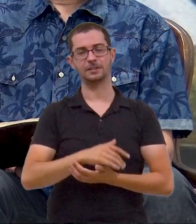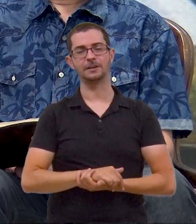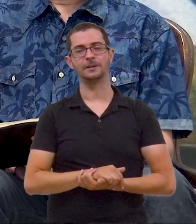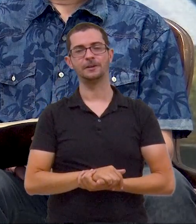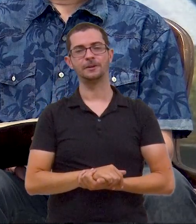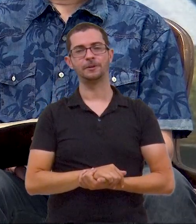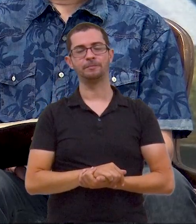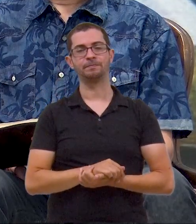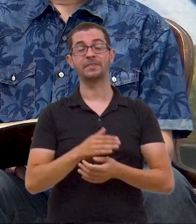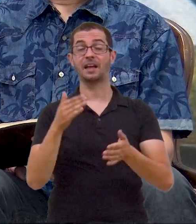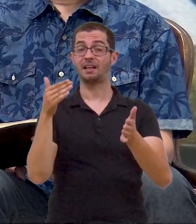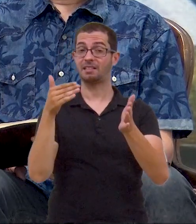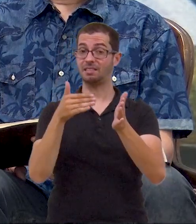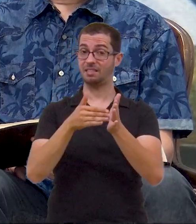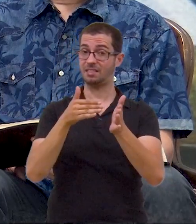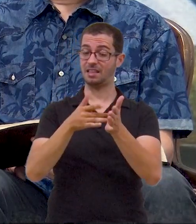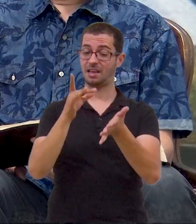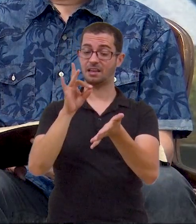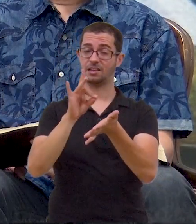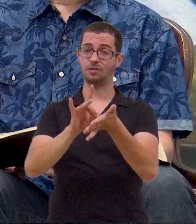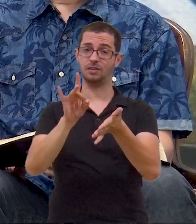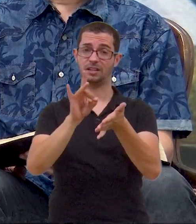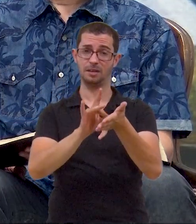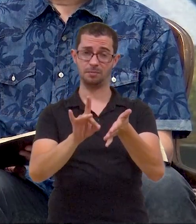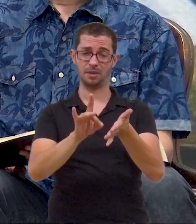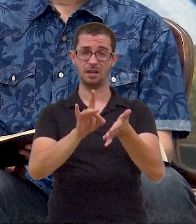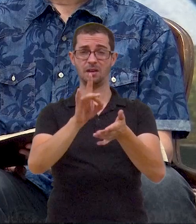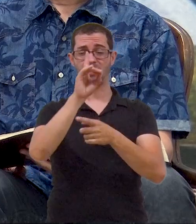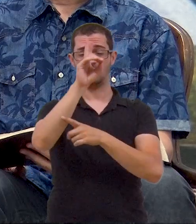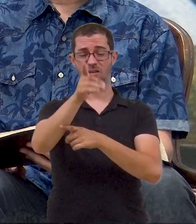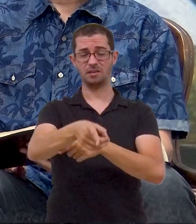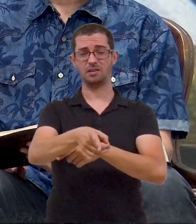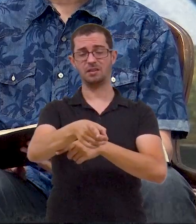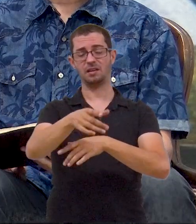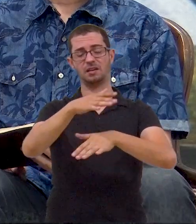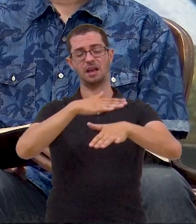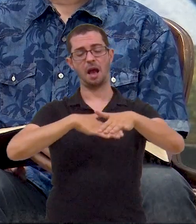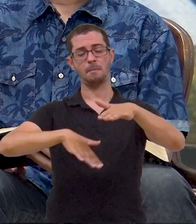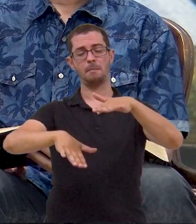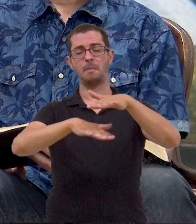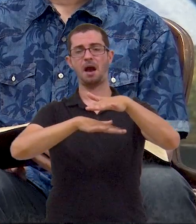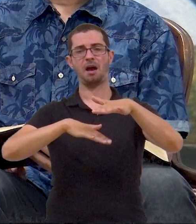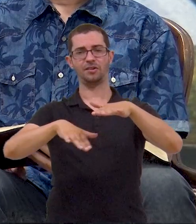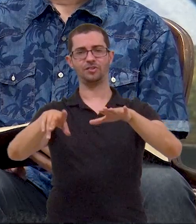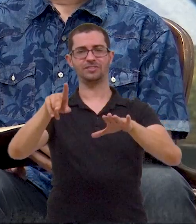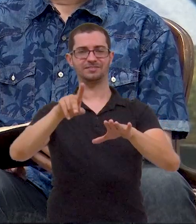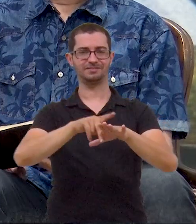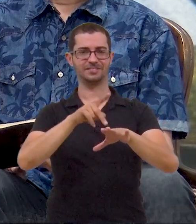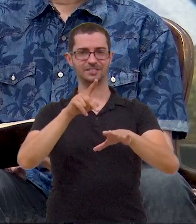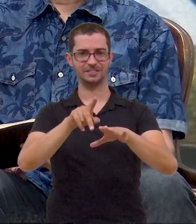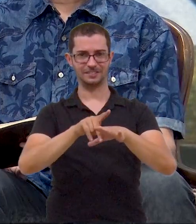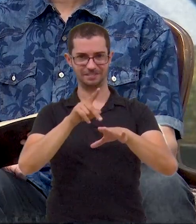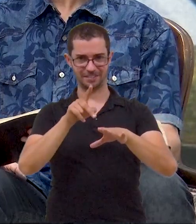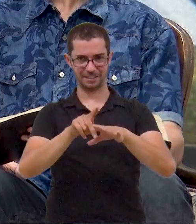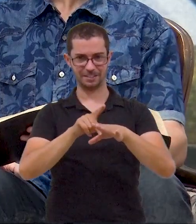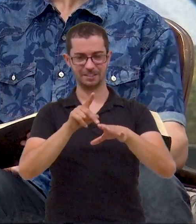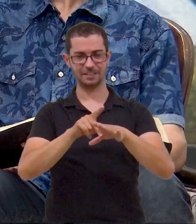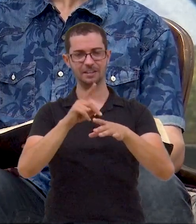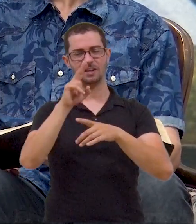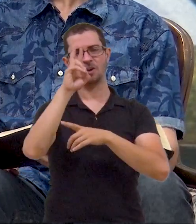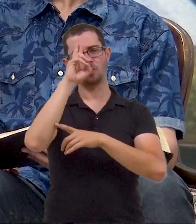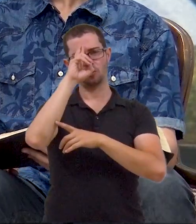Até que os inimigos sejam postos por estrado dos seus pés. O Senhor